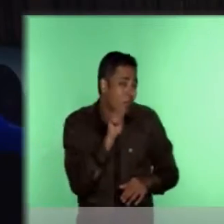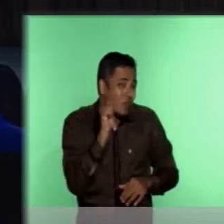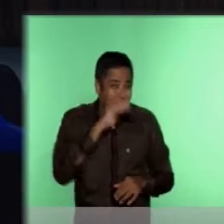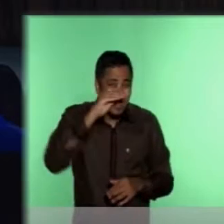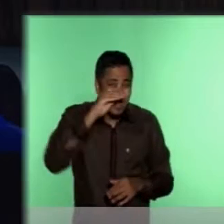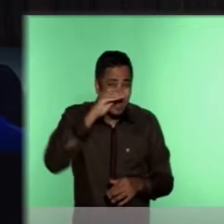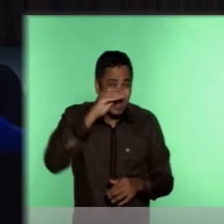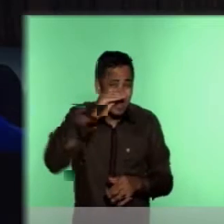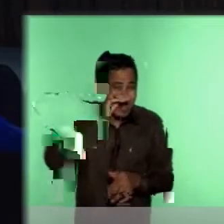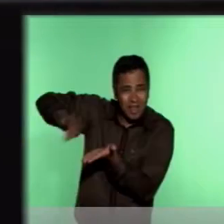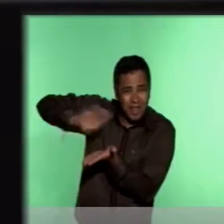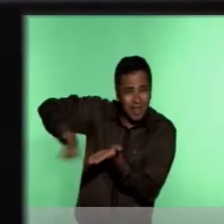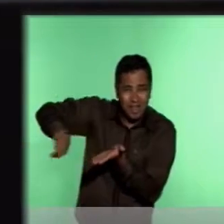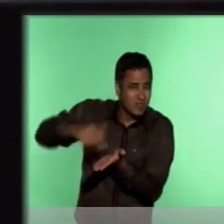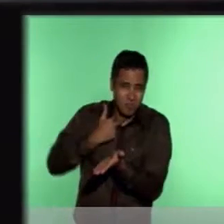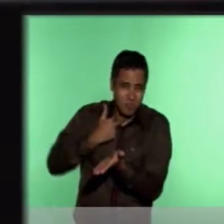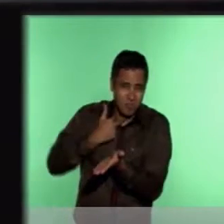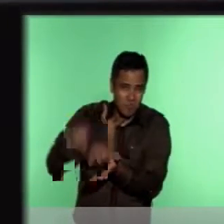ensino. Bom, essa